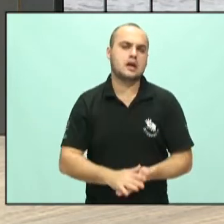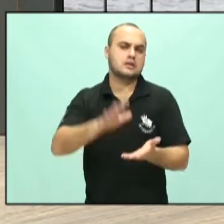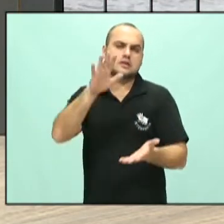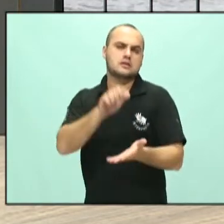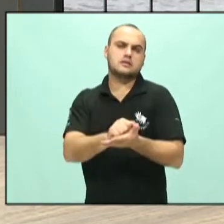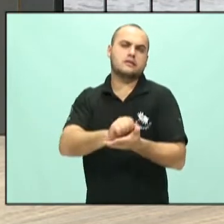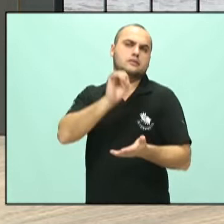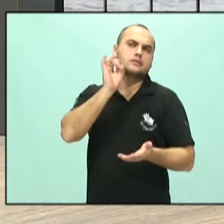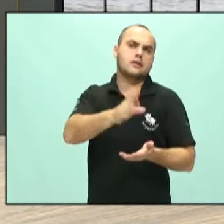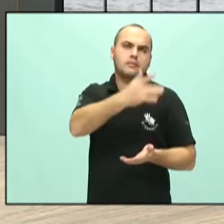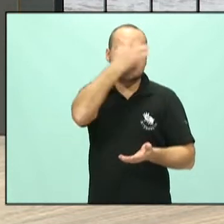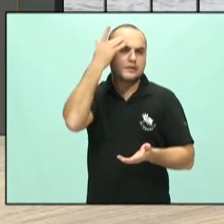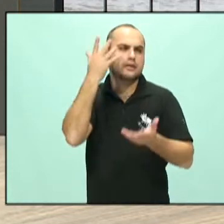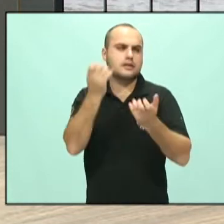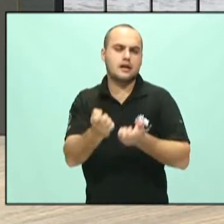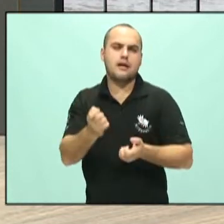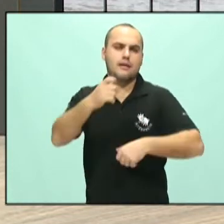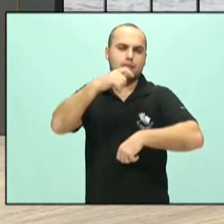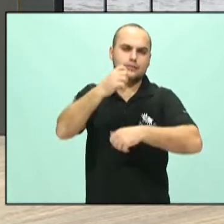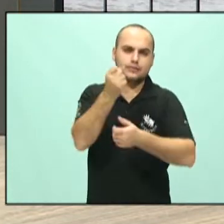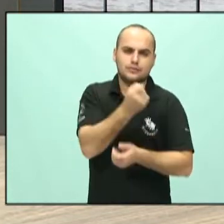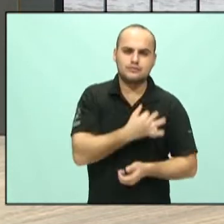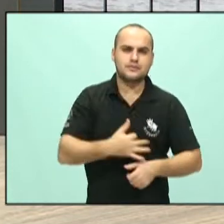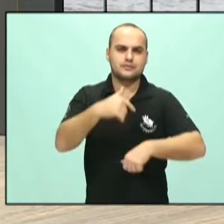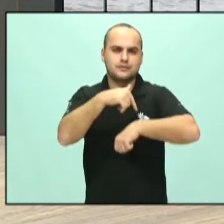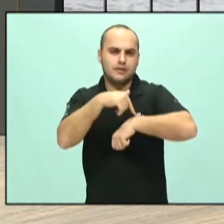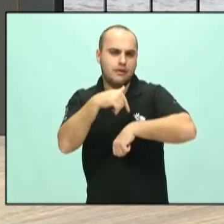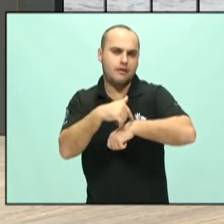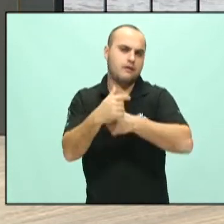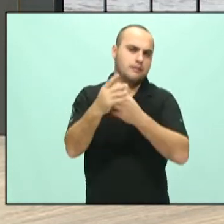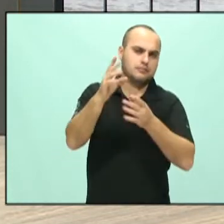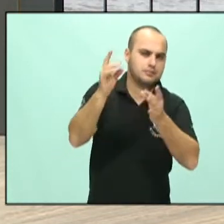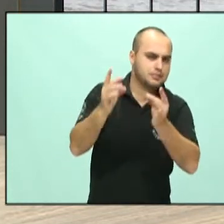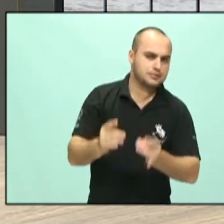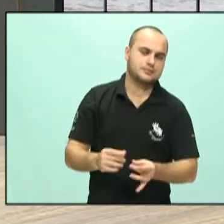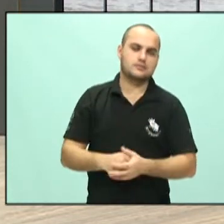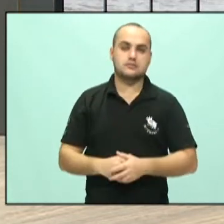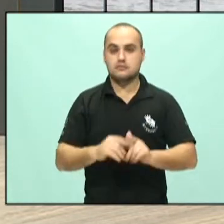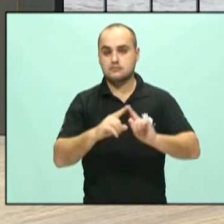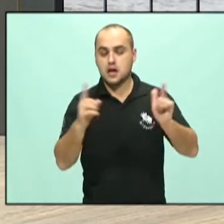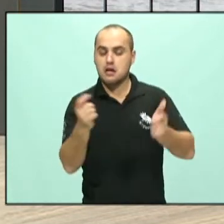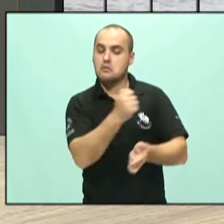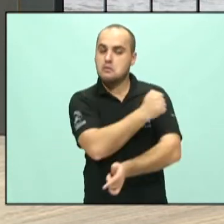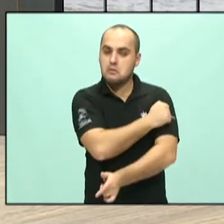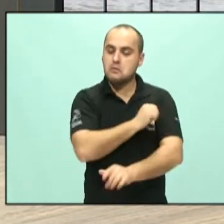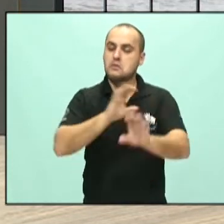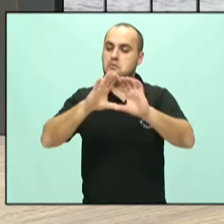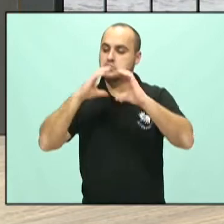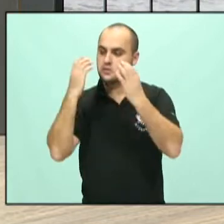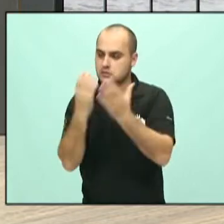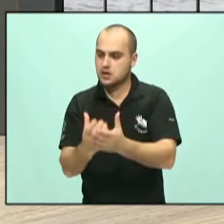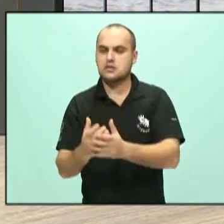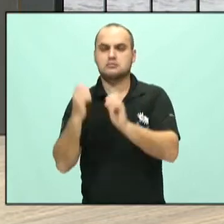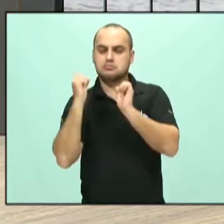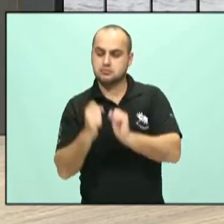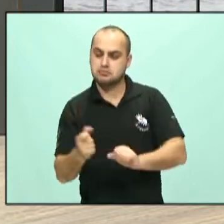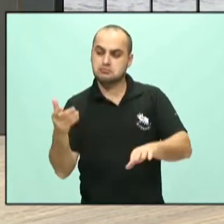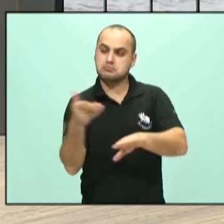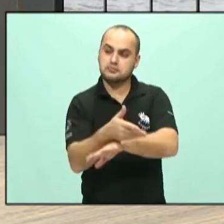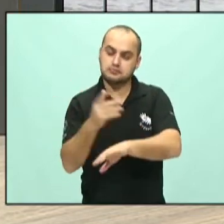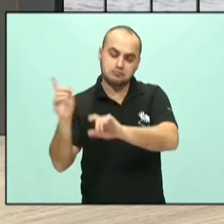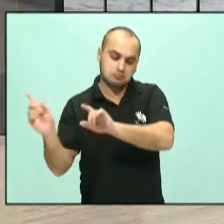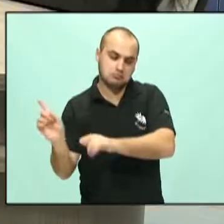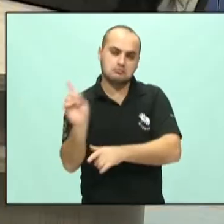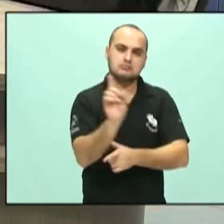de horas e tudo mais, mas é aberta tanto para os alunos quanto a comunidade externa, né? Tanto a mostra